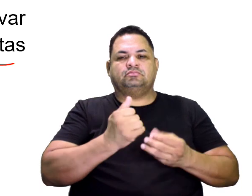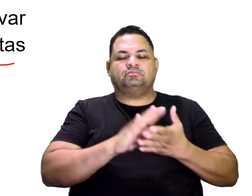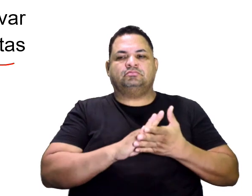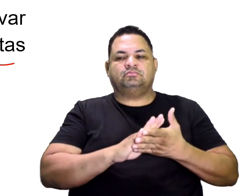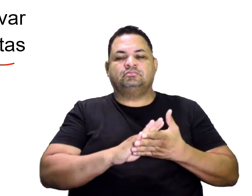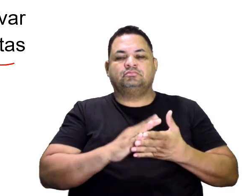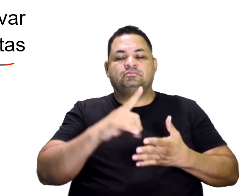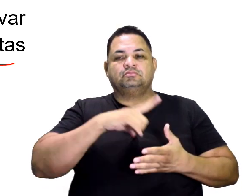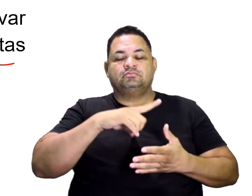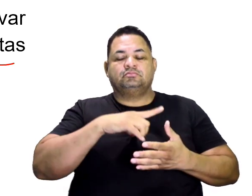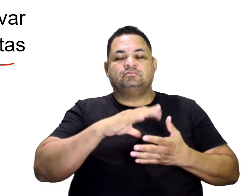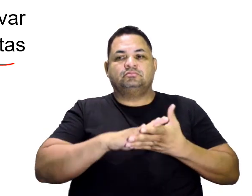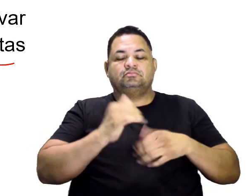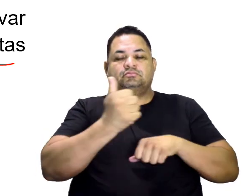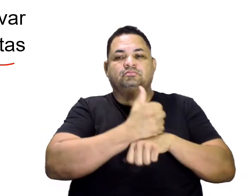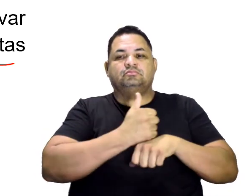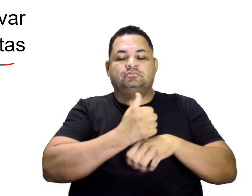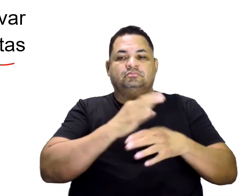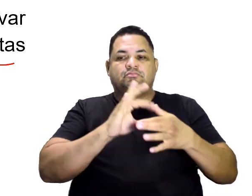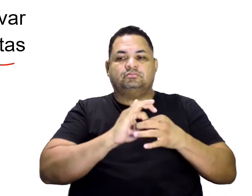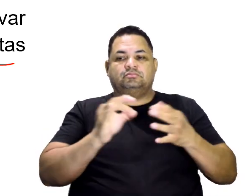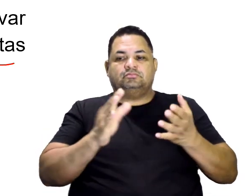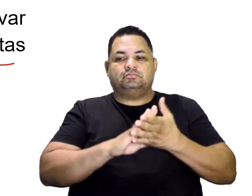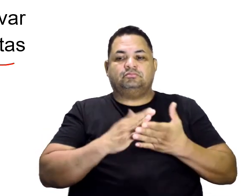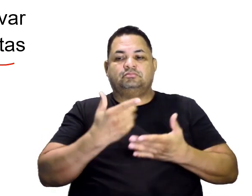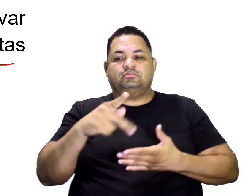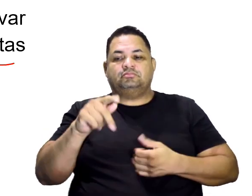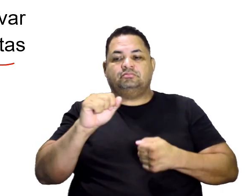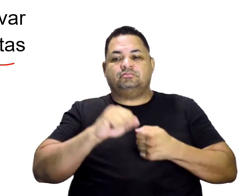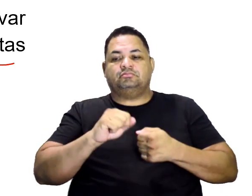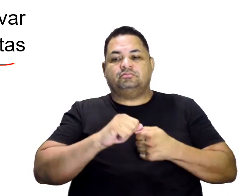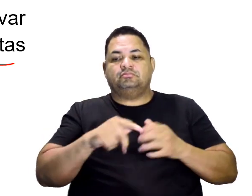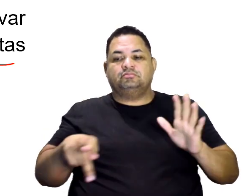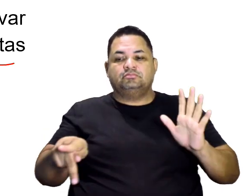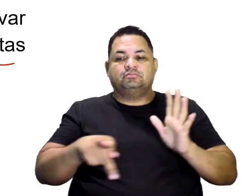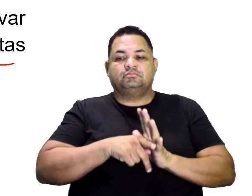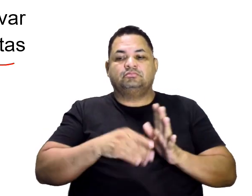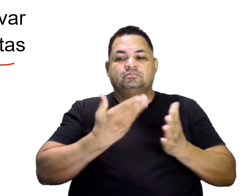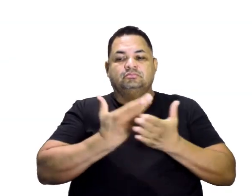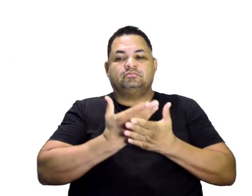O artista tinha liberdade para fazer a sua interpretação.